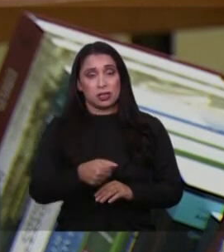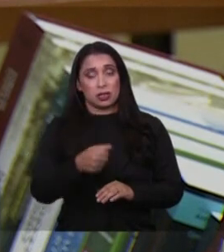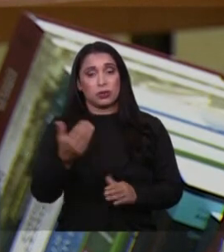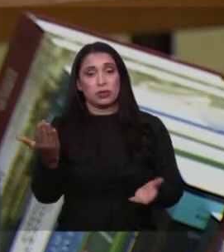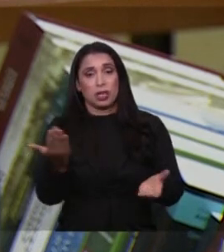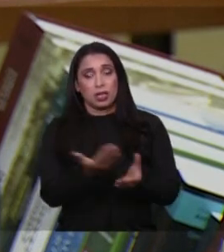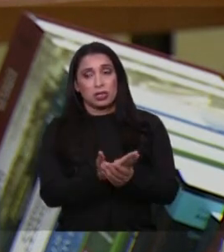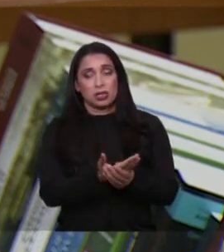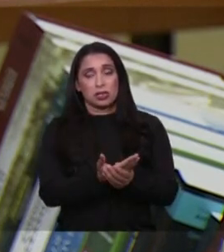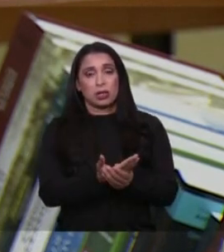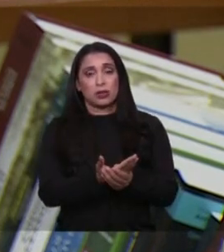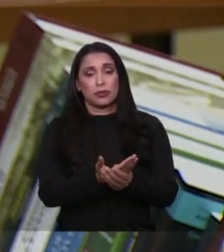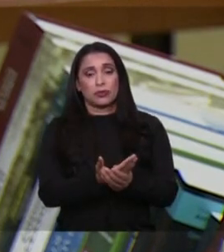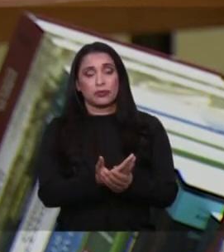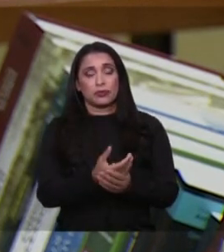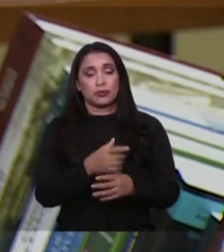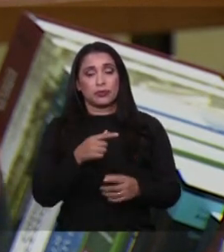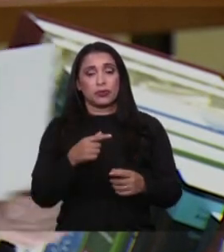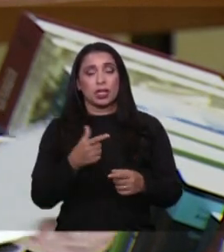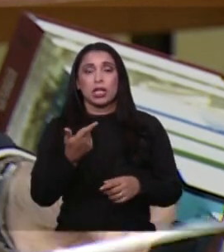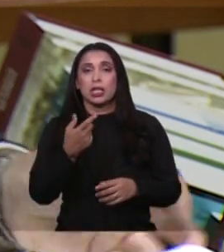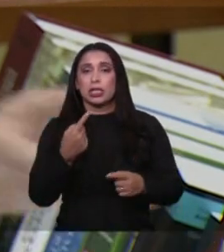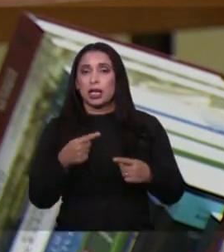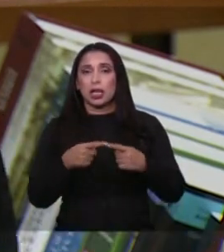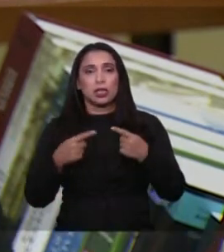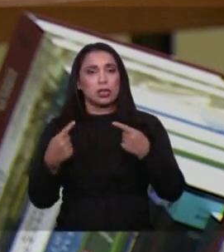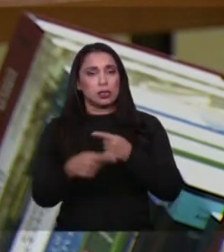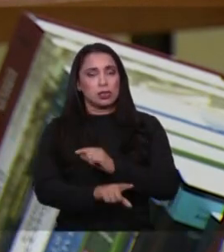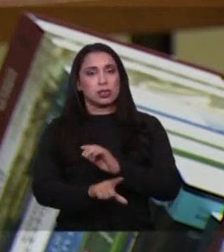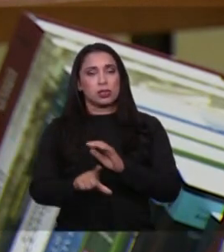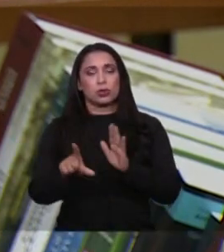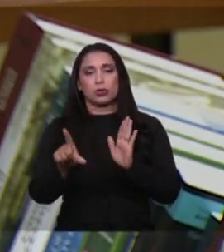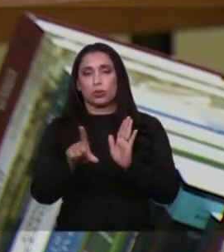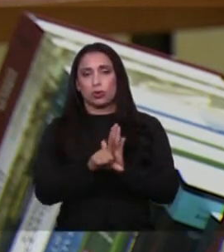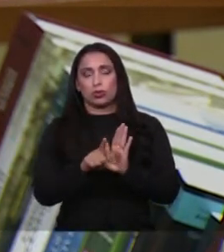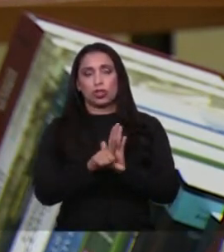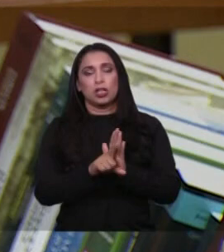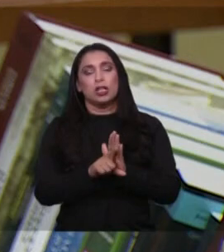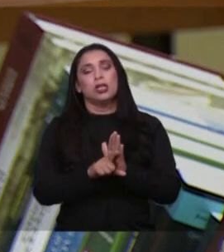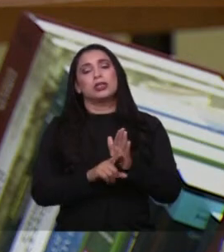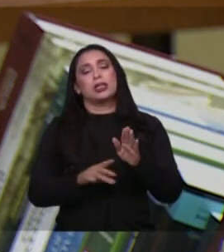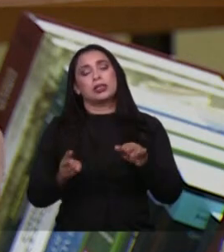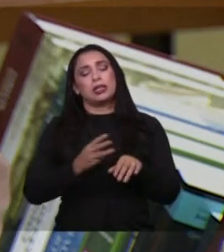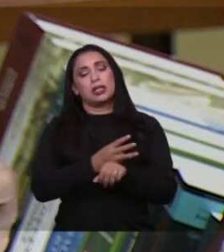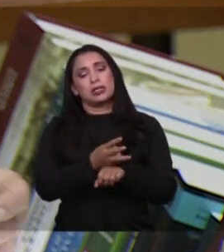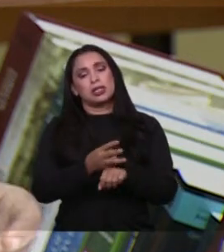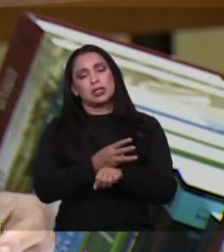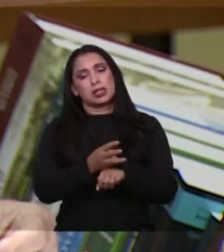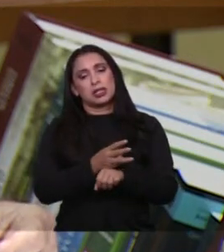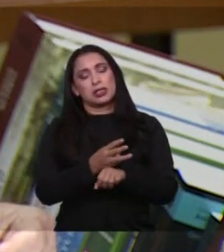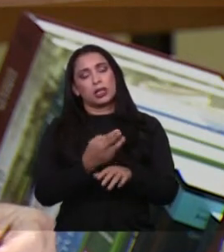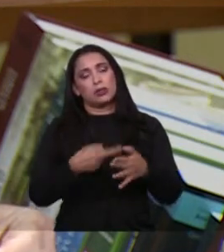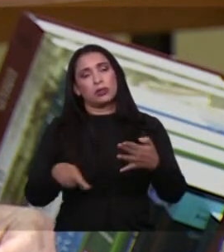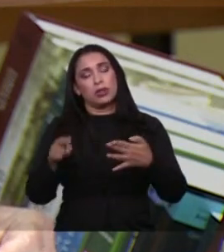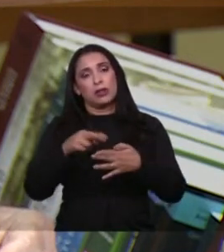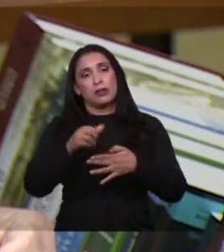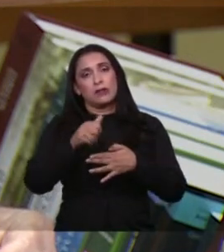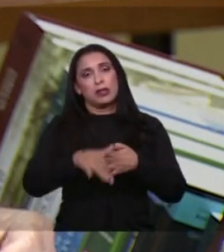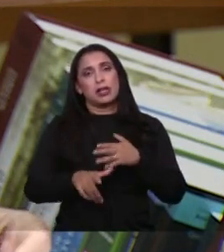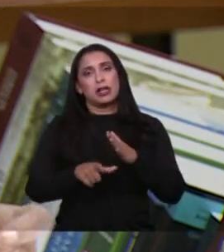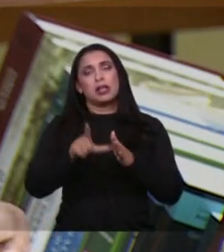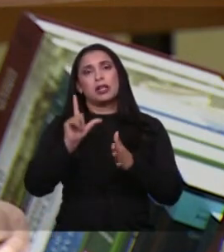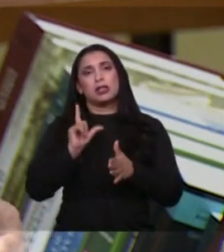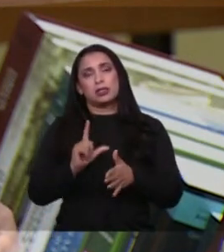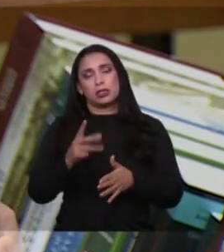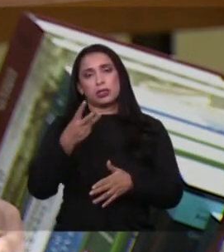contra o acordo que tem o fundamento da ilicitude da terceirização, cujo trânsito em julgado tenha se dado antes de 30/2 de